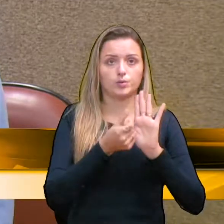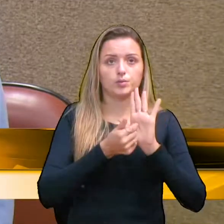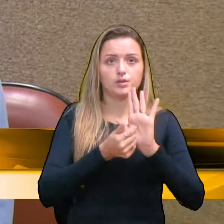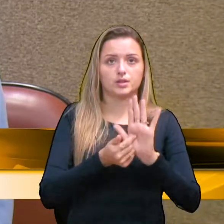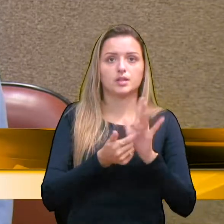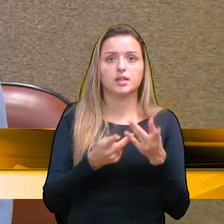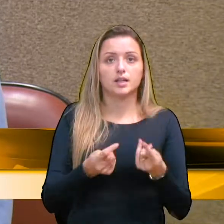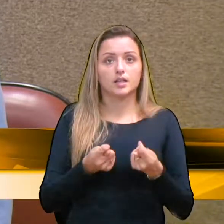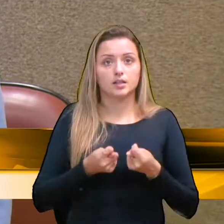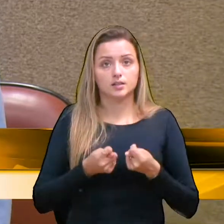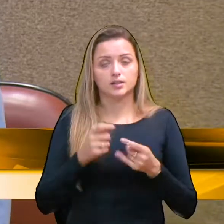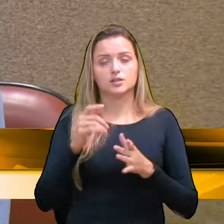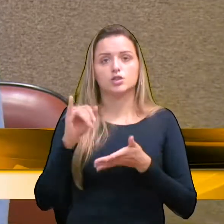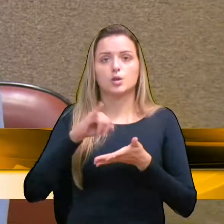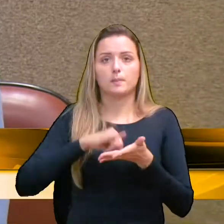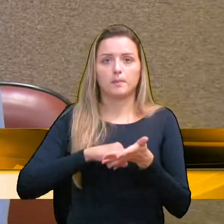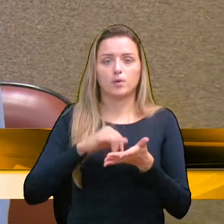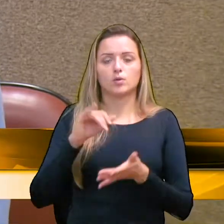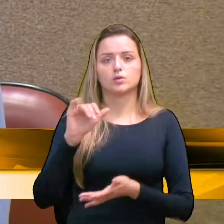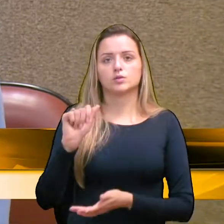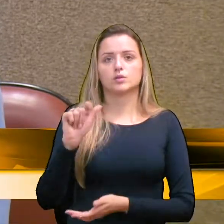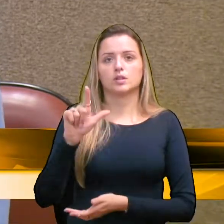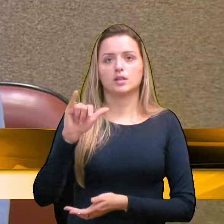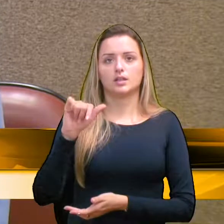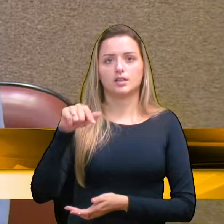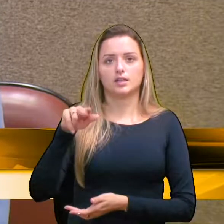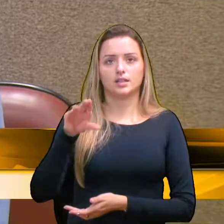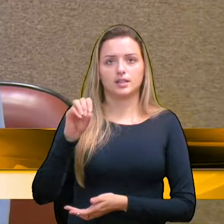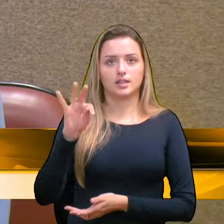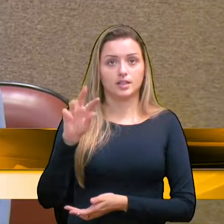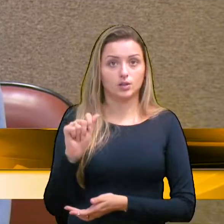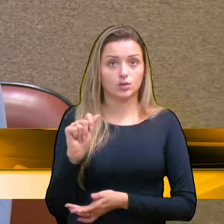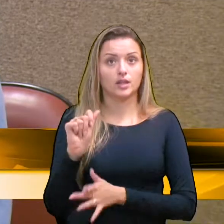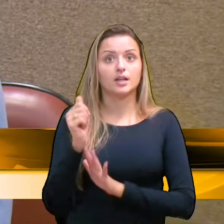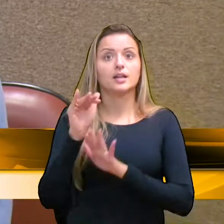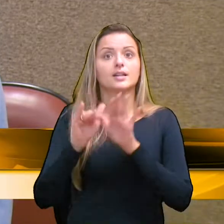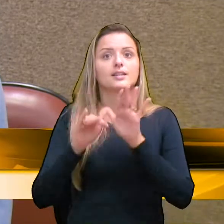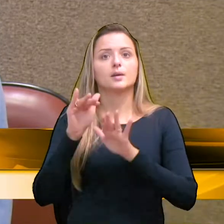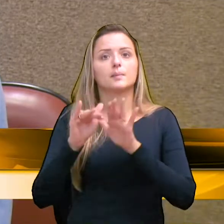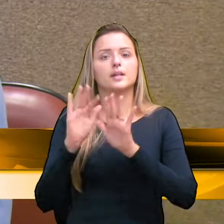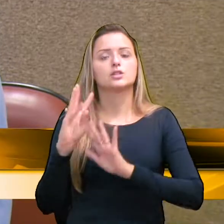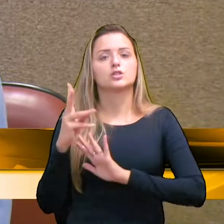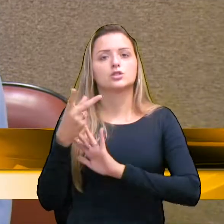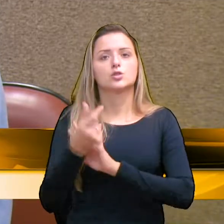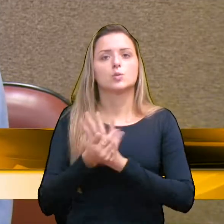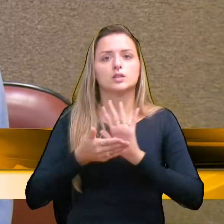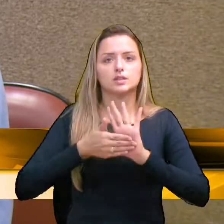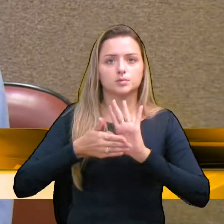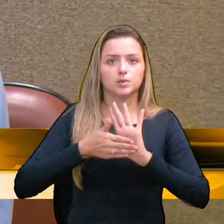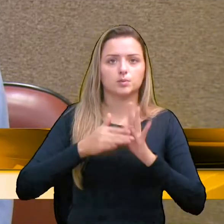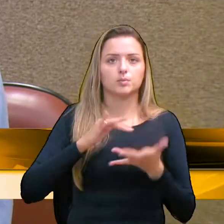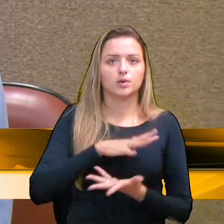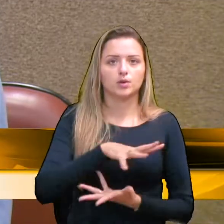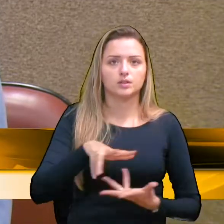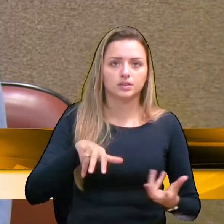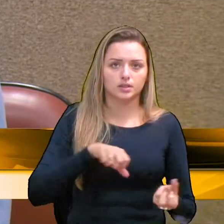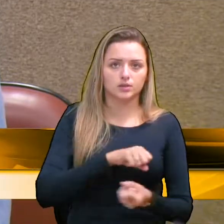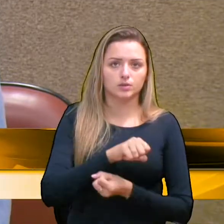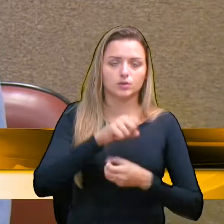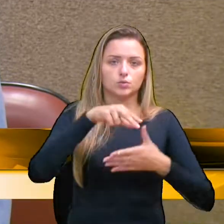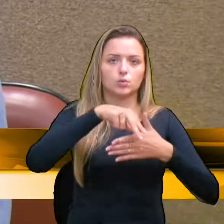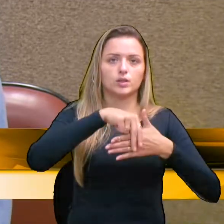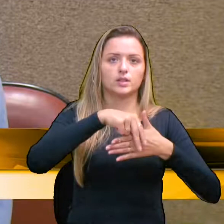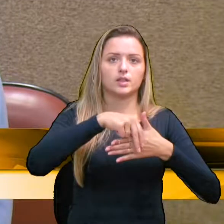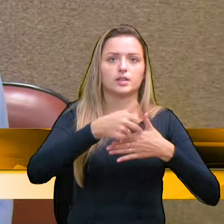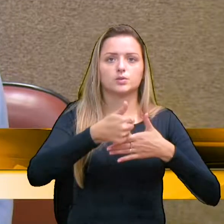redução da alíquota ou desconto será em proporção às práticas sustentáveis, observados os critérios do anexo